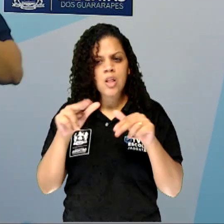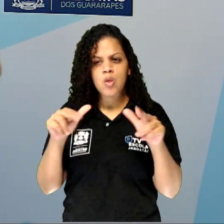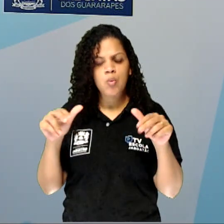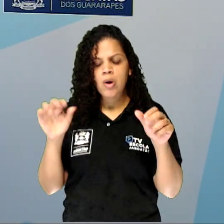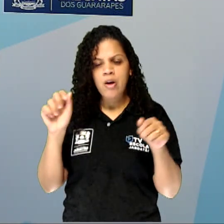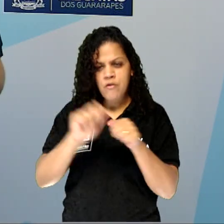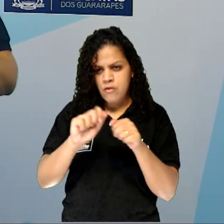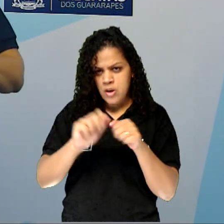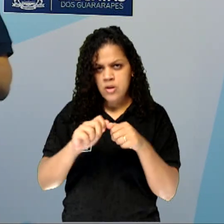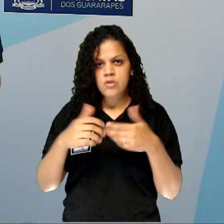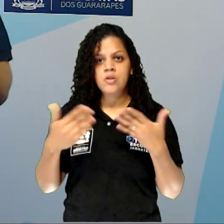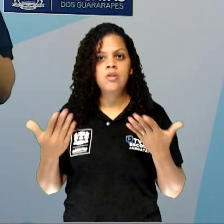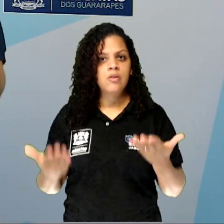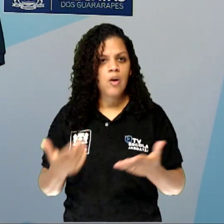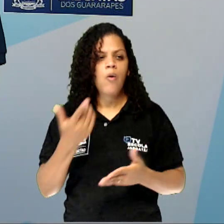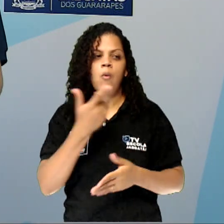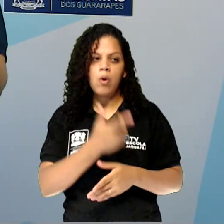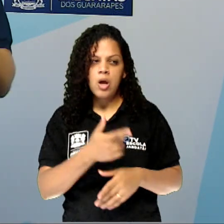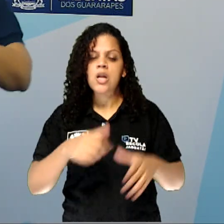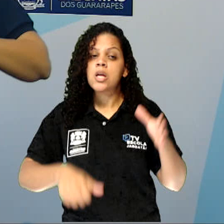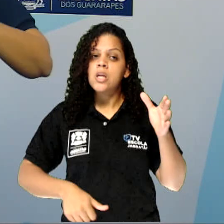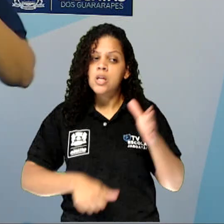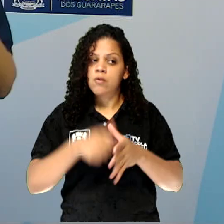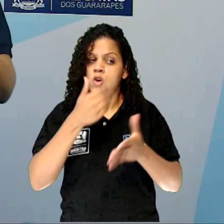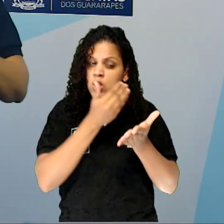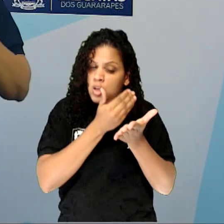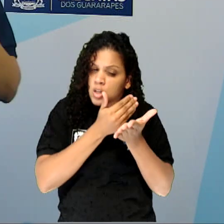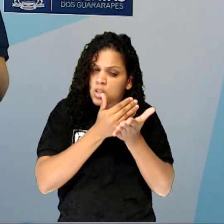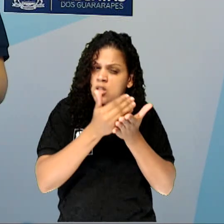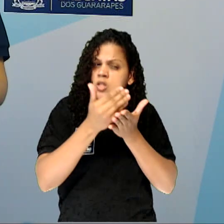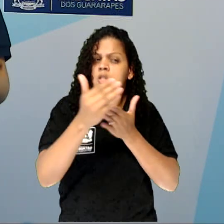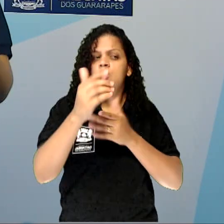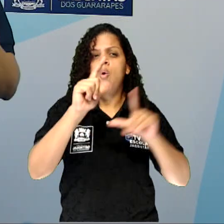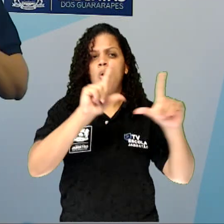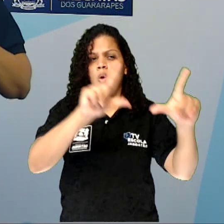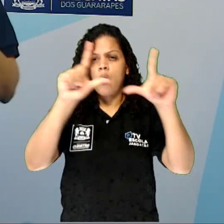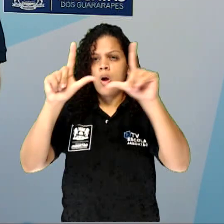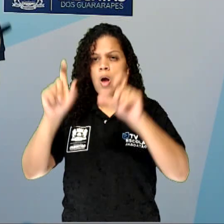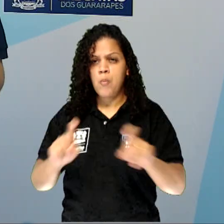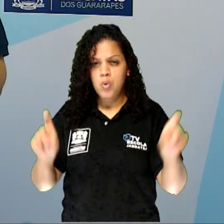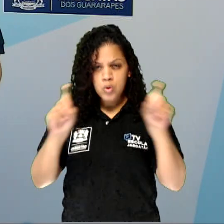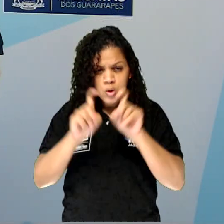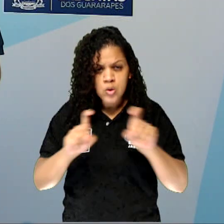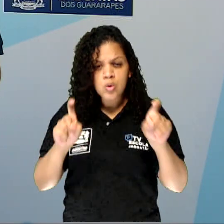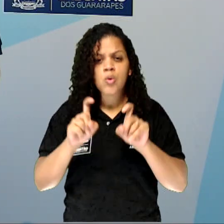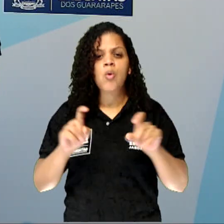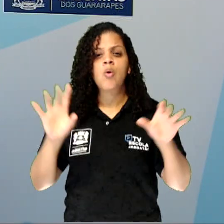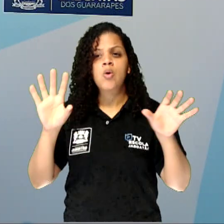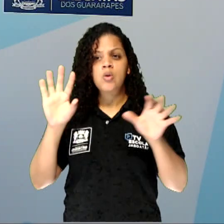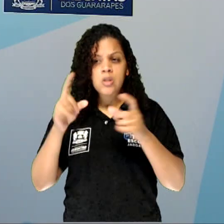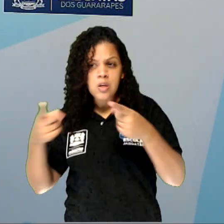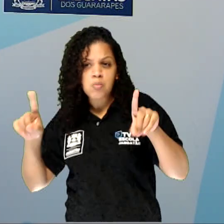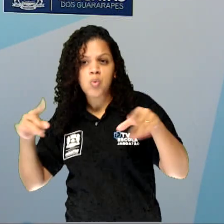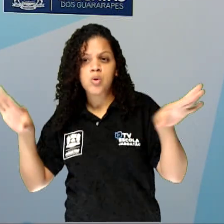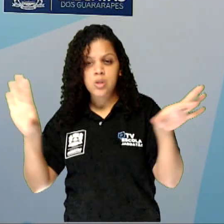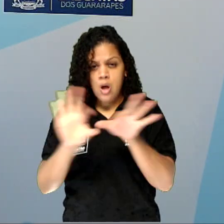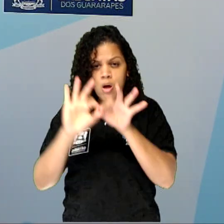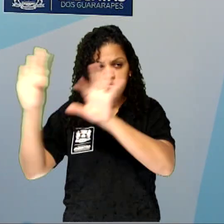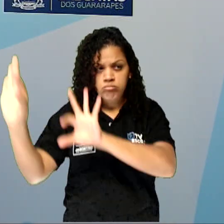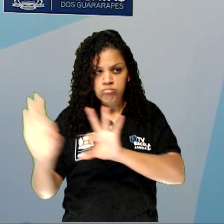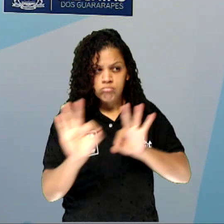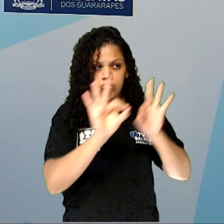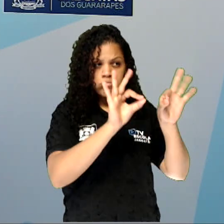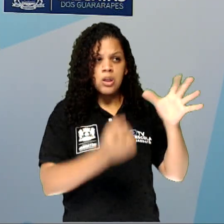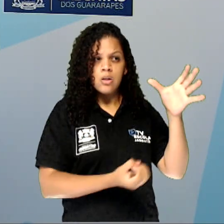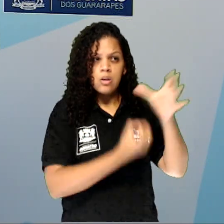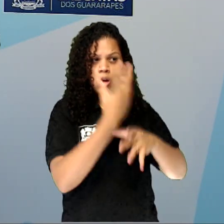assim, ele foi que começou a colocar monitores e música nas obras dele, né? Ele